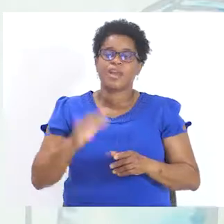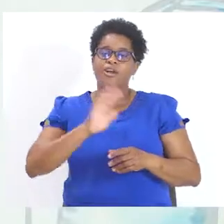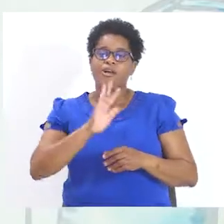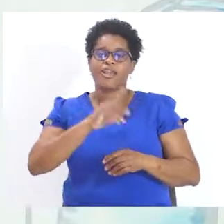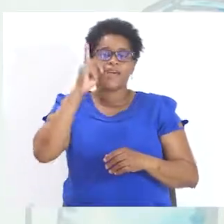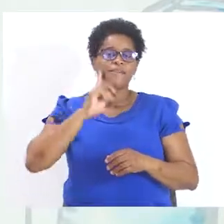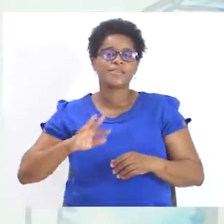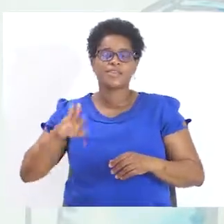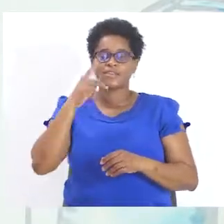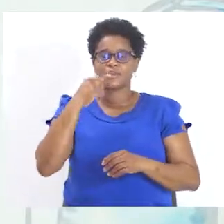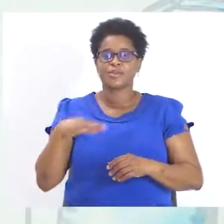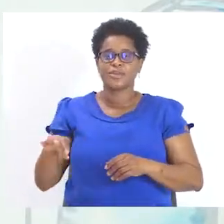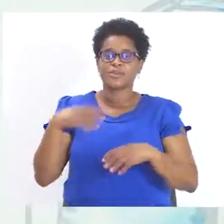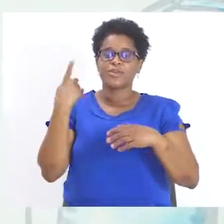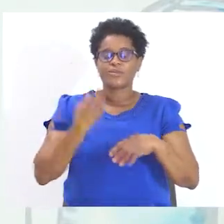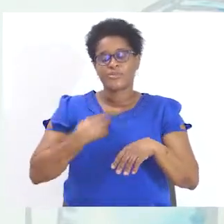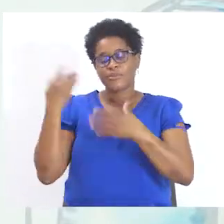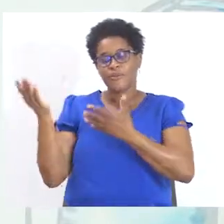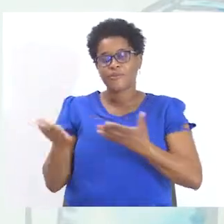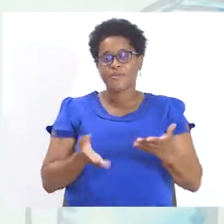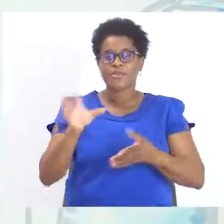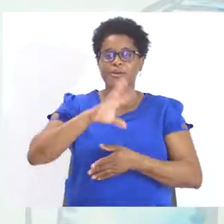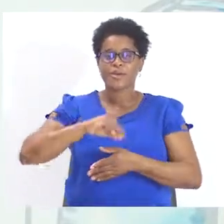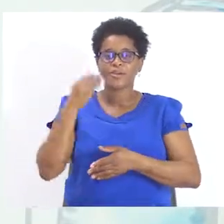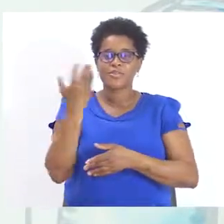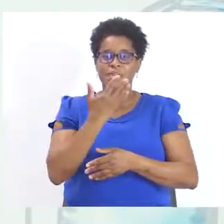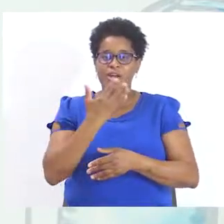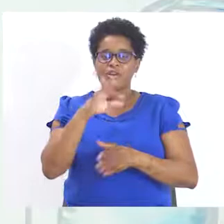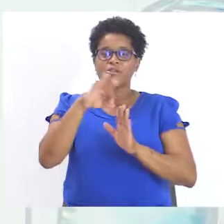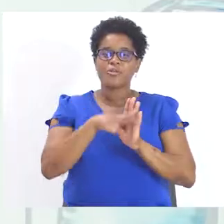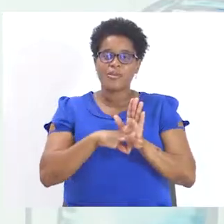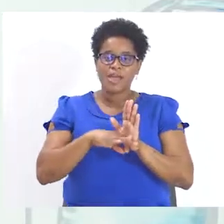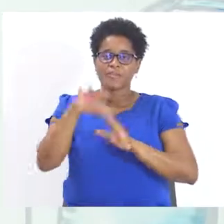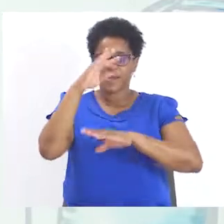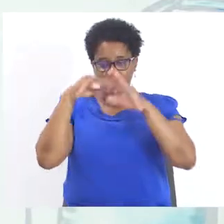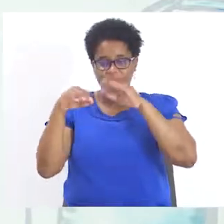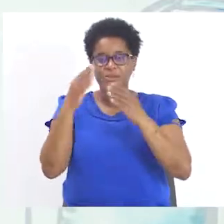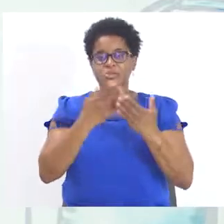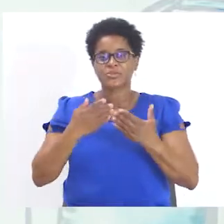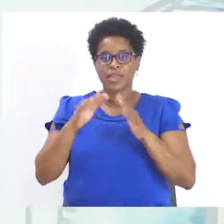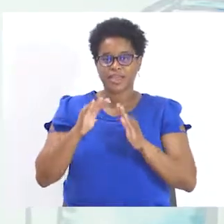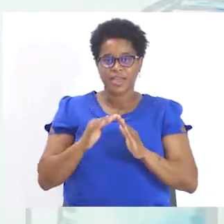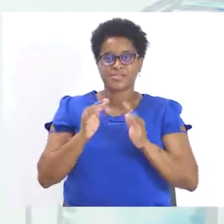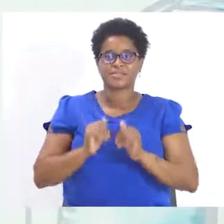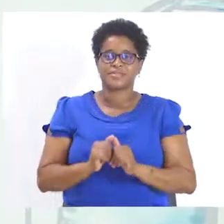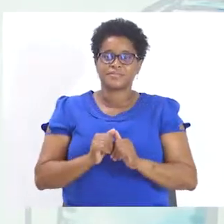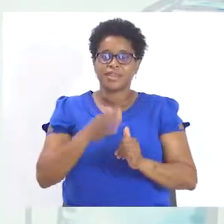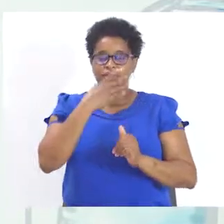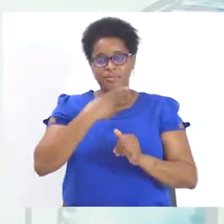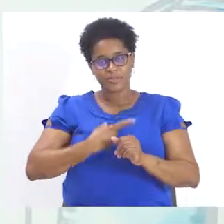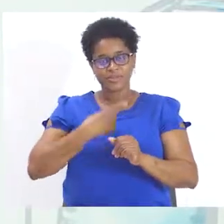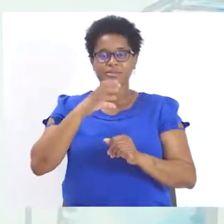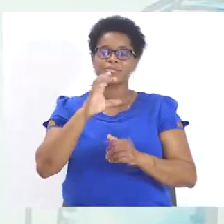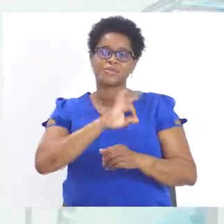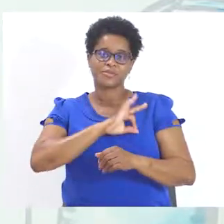Olá meninas e meninos, sejam bem-vindos a mais uma aula no programa Aprender e Estudar em Casa. Eu sou o professor